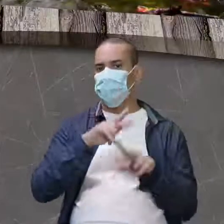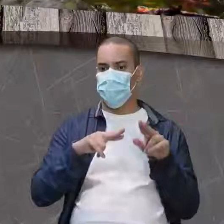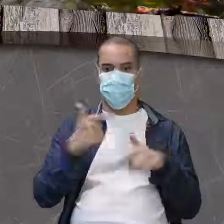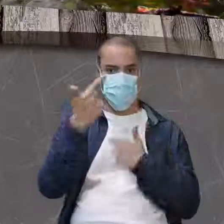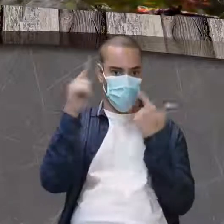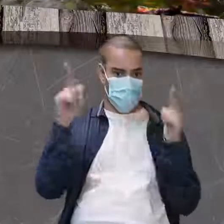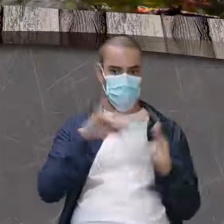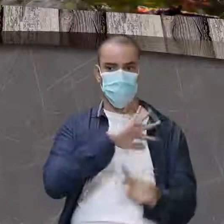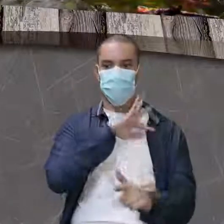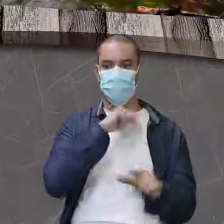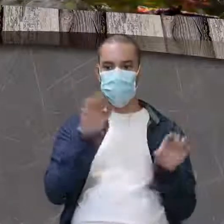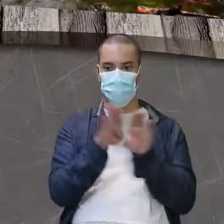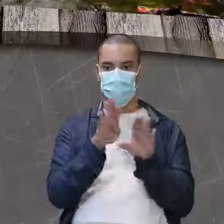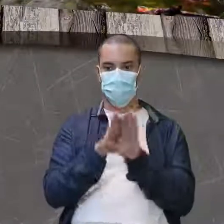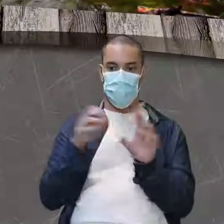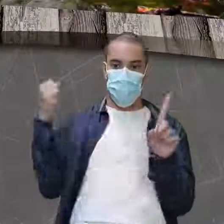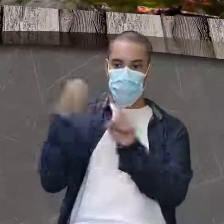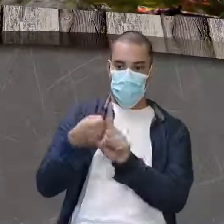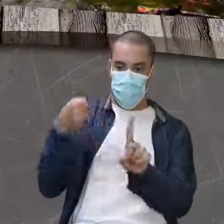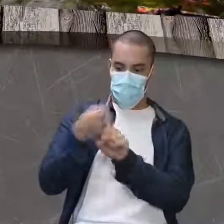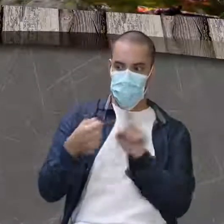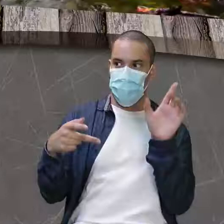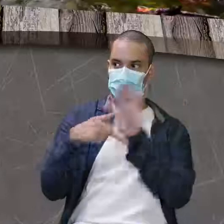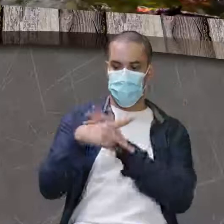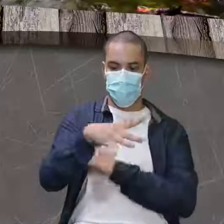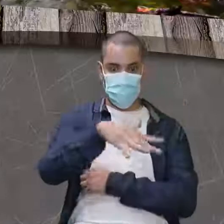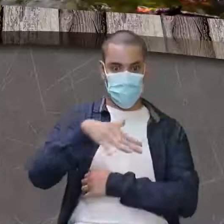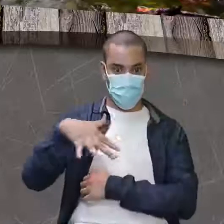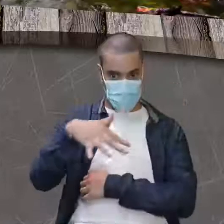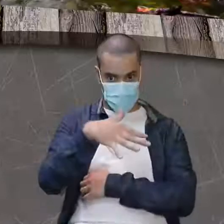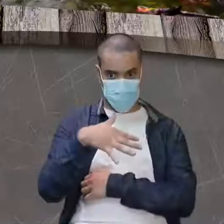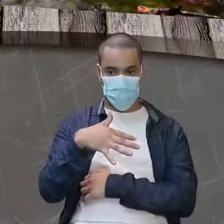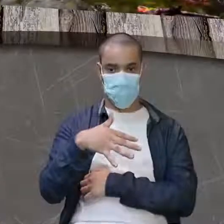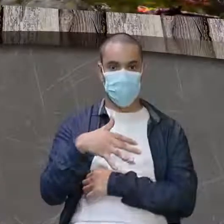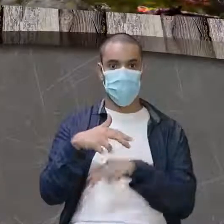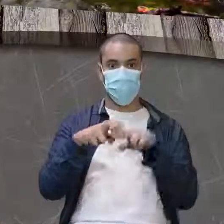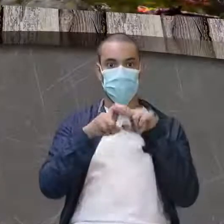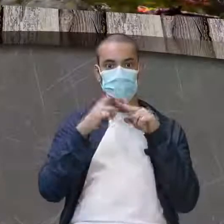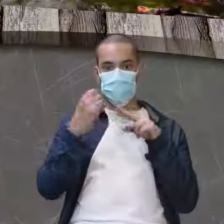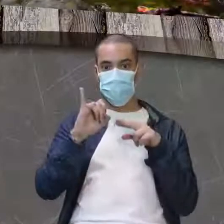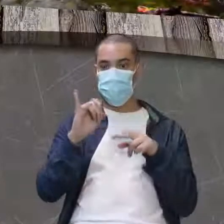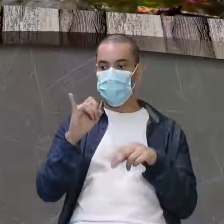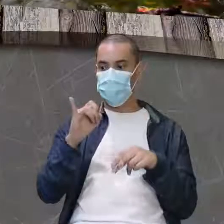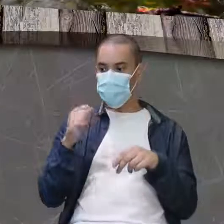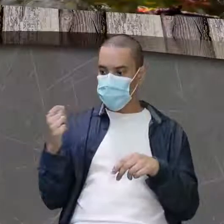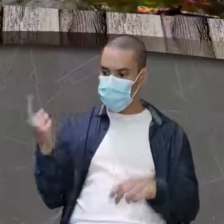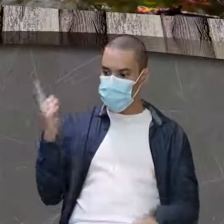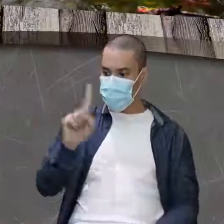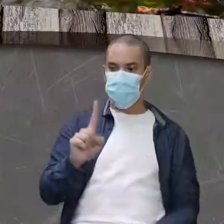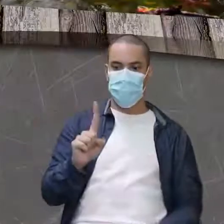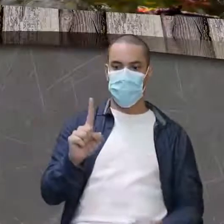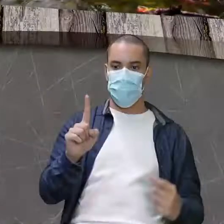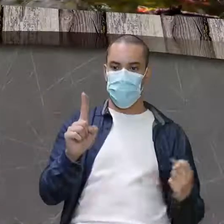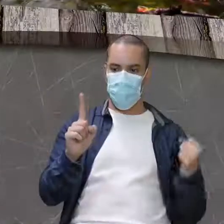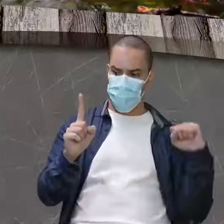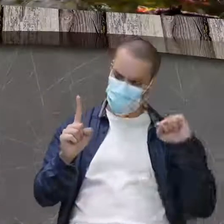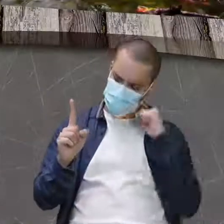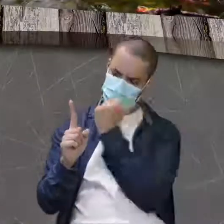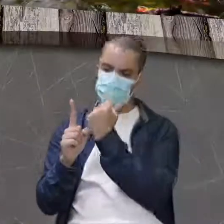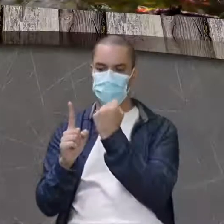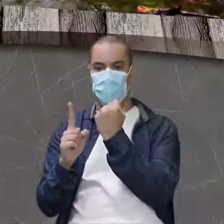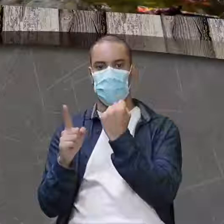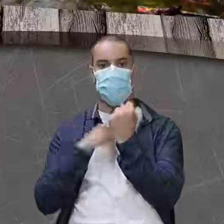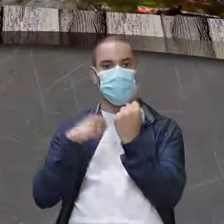né, que lutam pelo seu espaço. Tá? E quando alguém invade esse espaço, eles vão ter que defender. E aí eles vão ter que